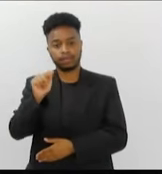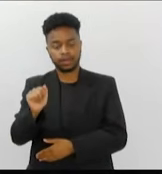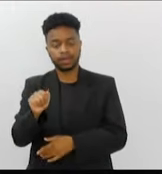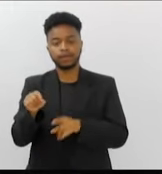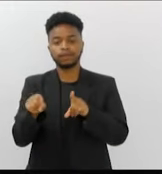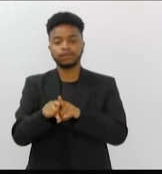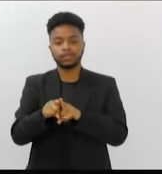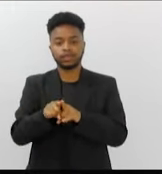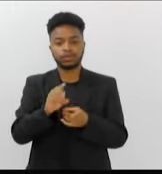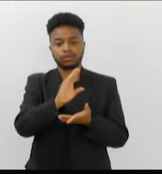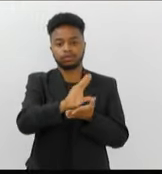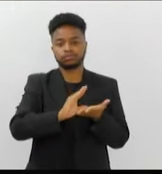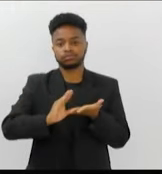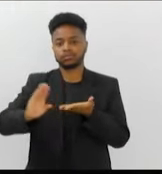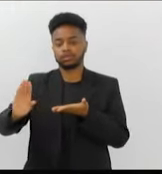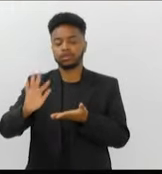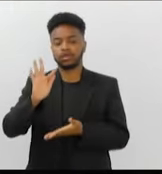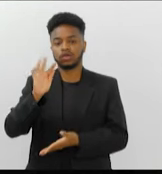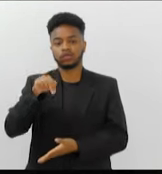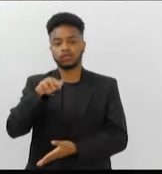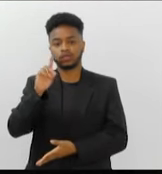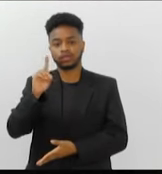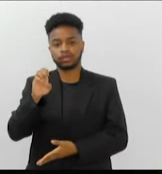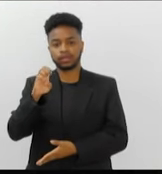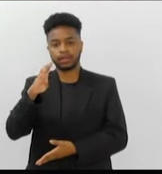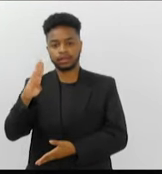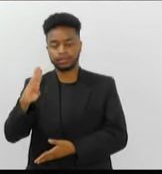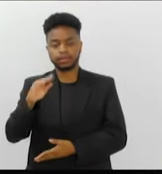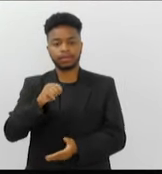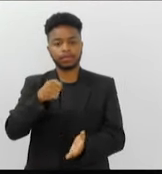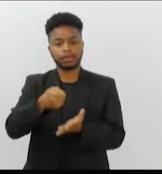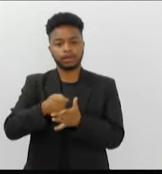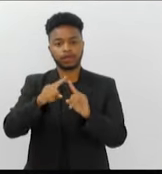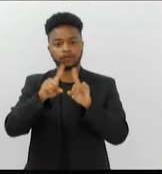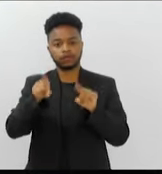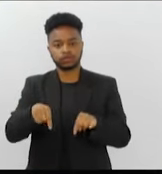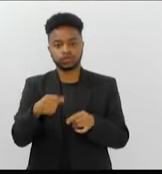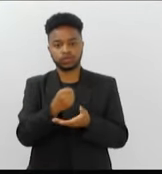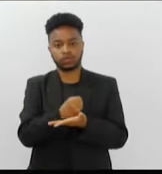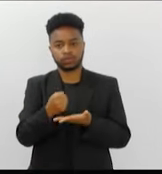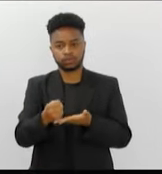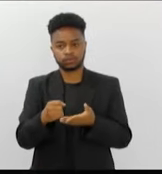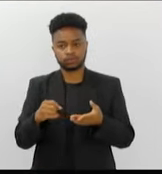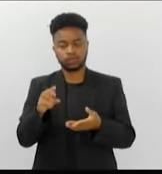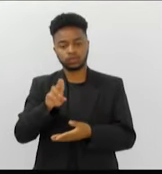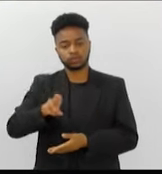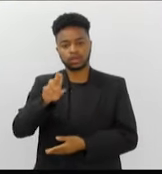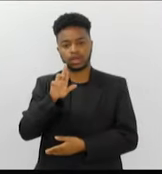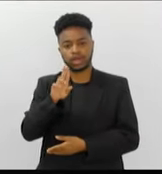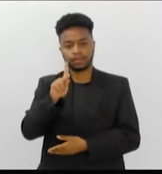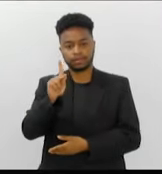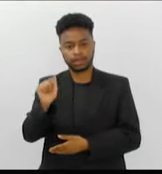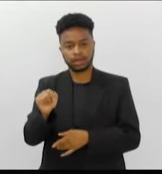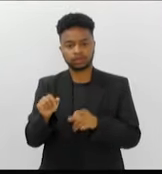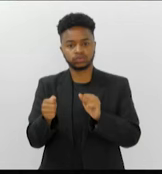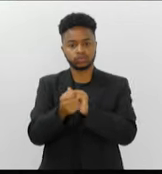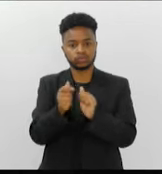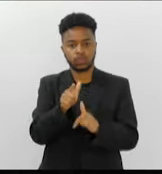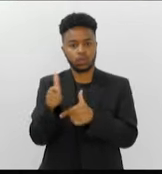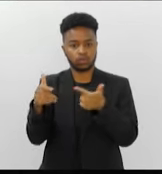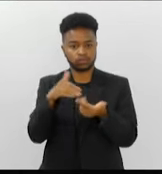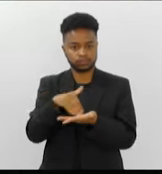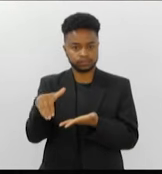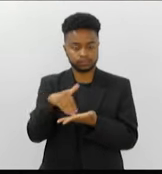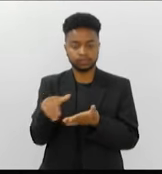de verba do Fundeb para pagamento de funcionários contratados por RPA em outras secretarias. E